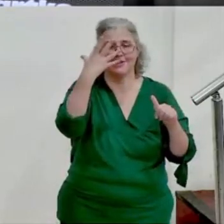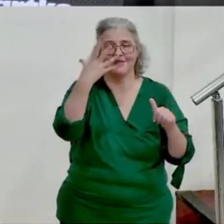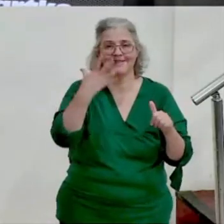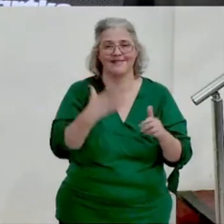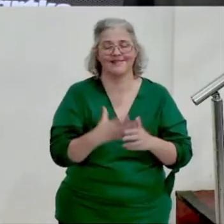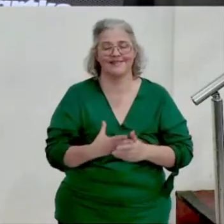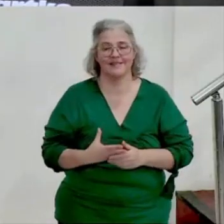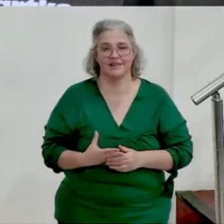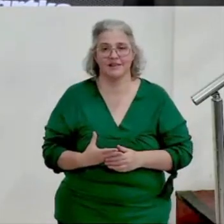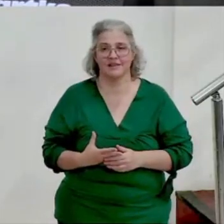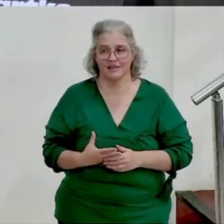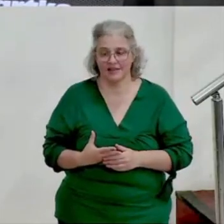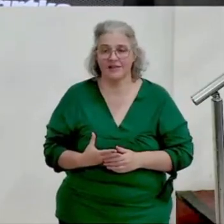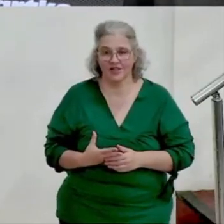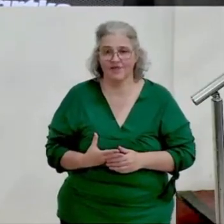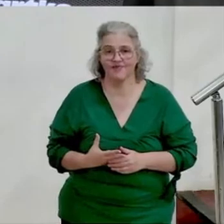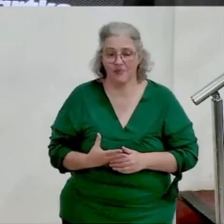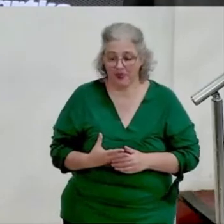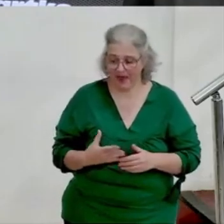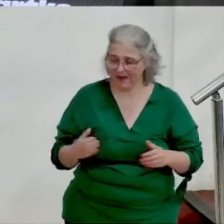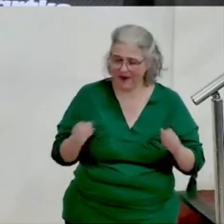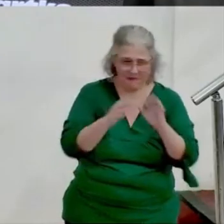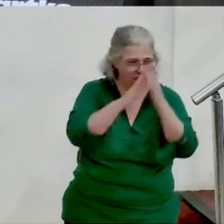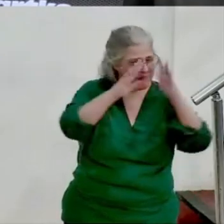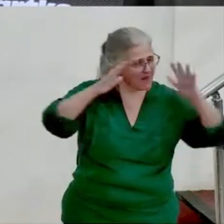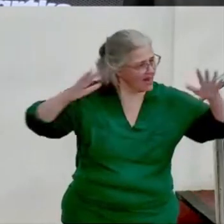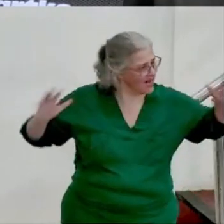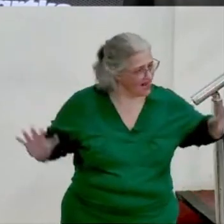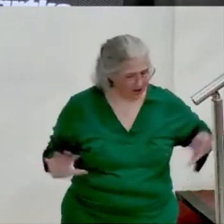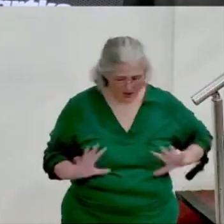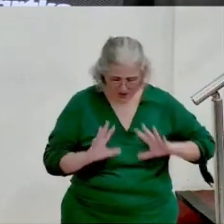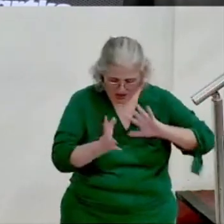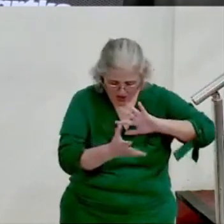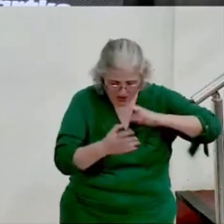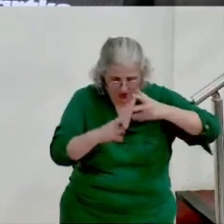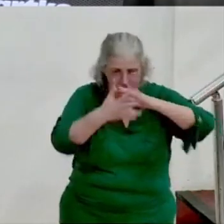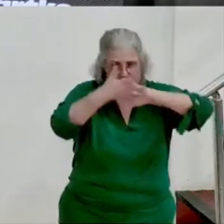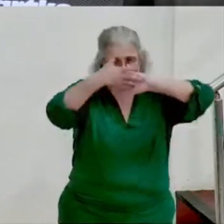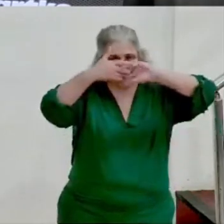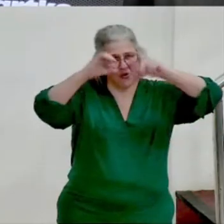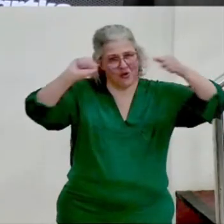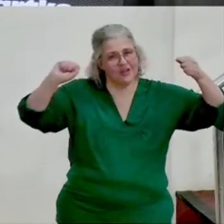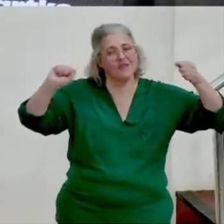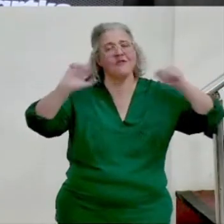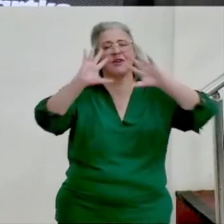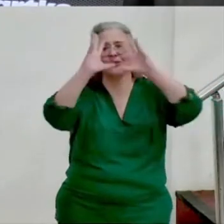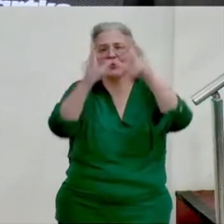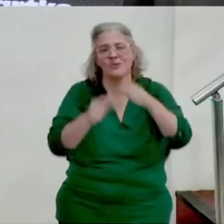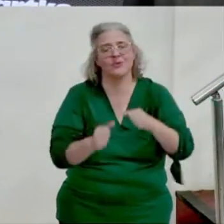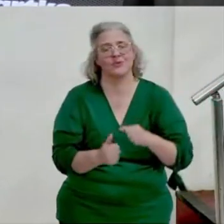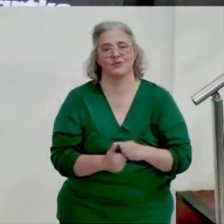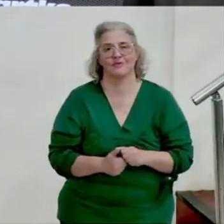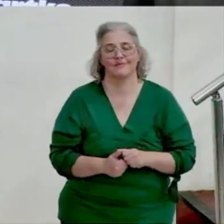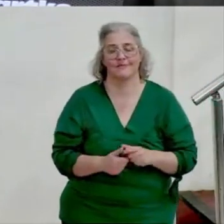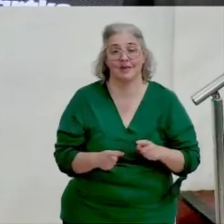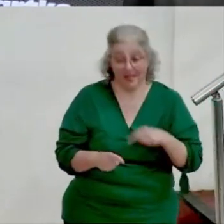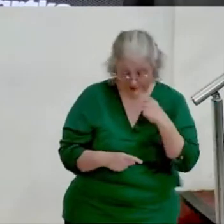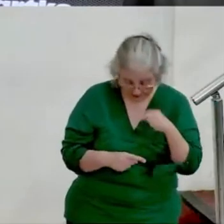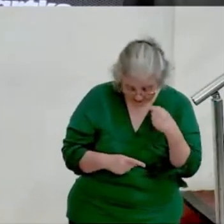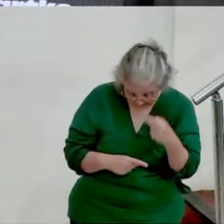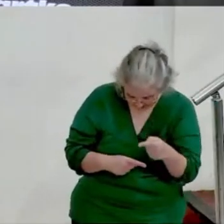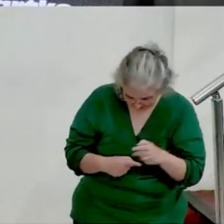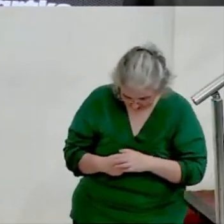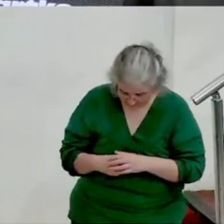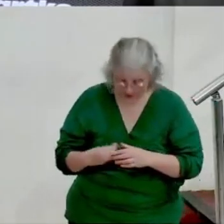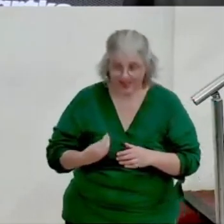traz luz para brilhar sobre todo o universo. Logo em seguida, nos outros versos que nós não lemos,